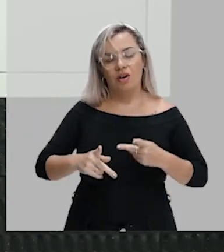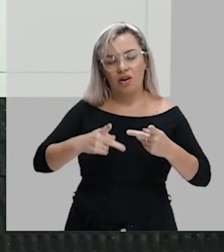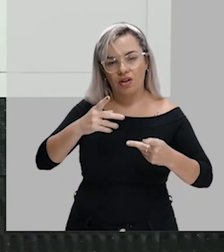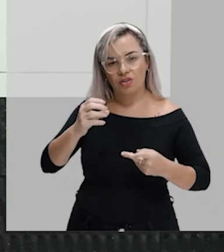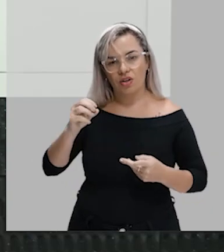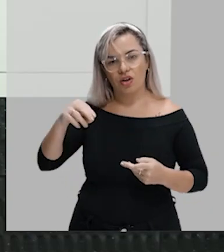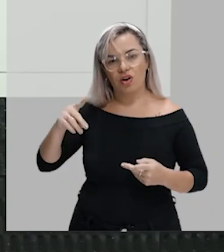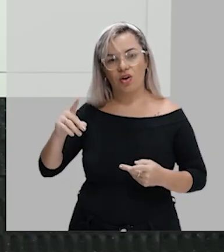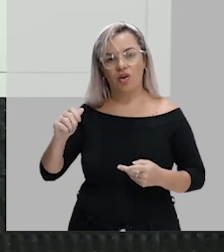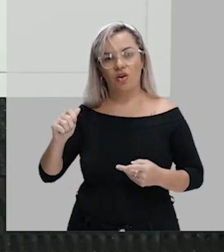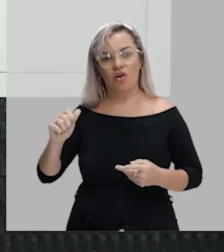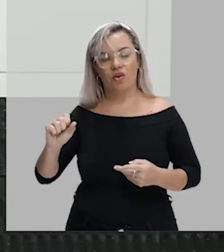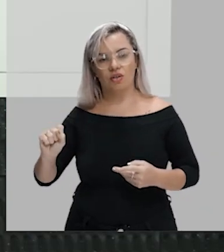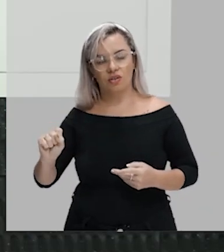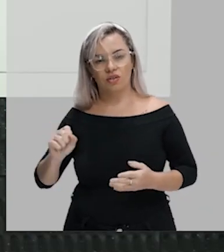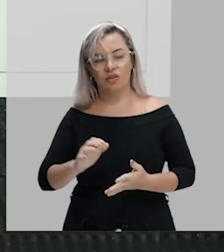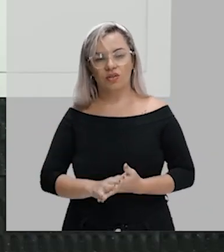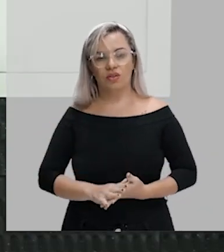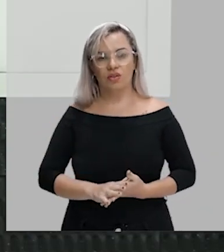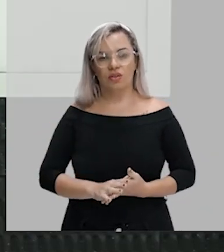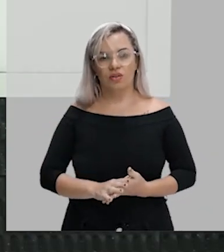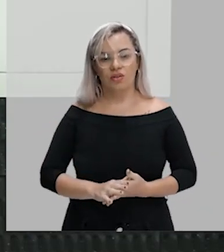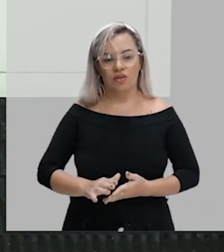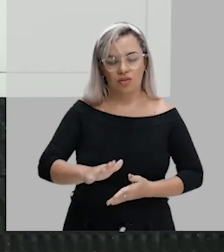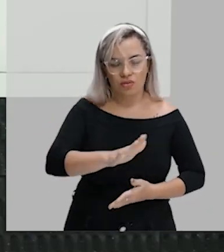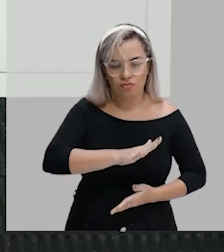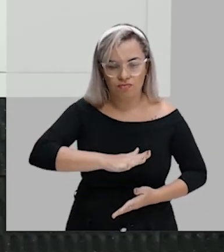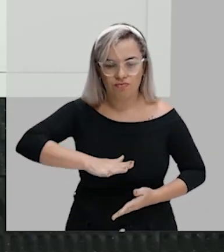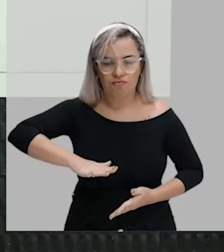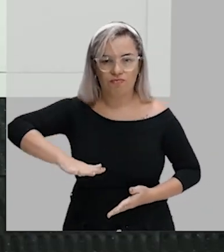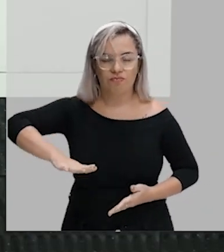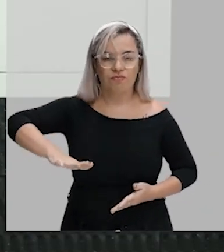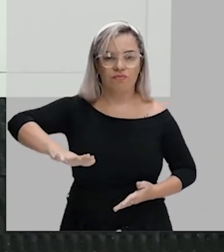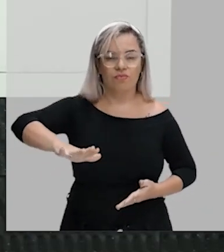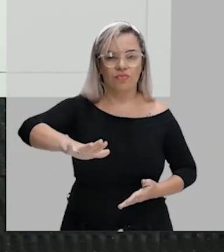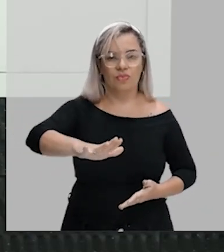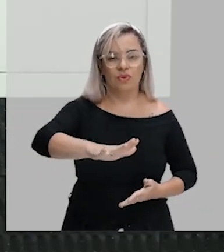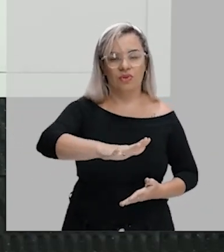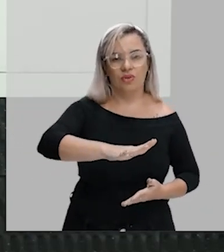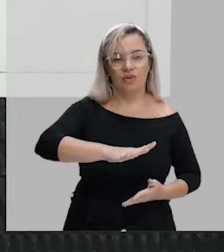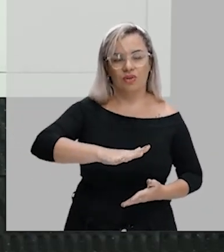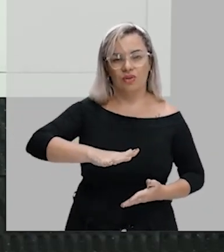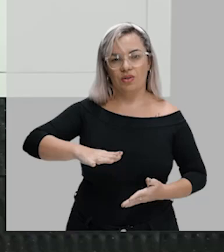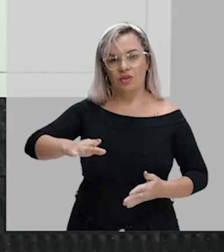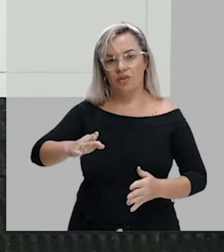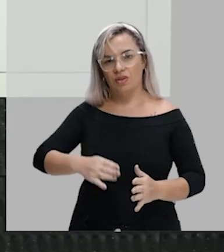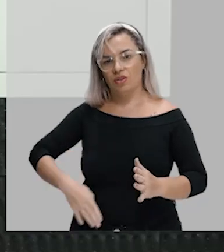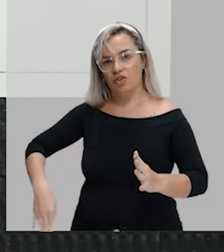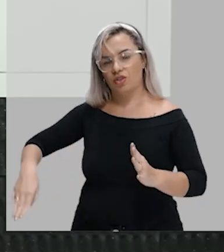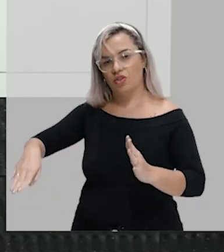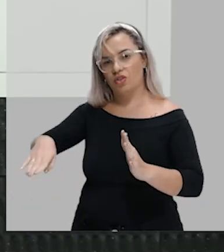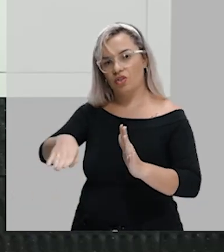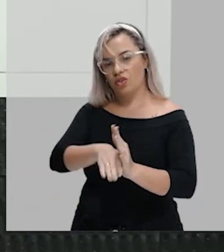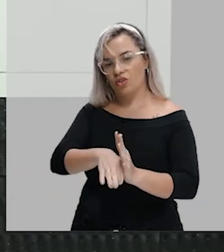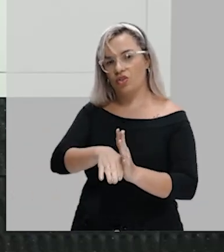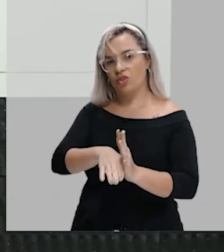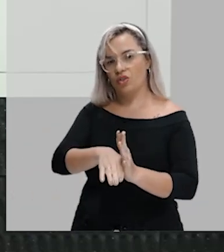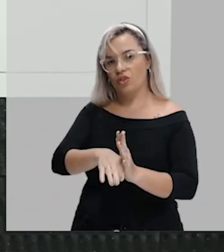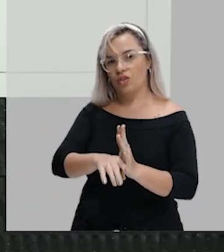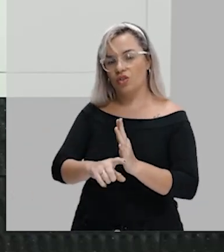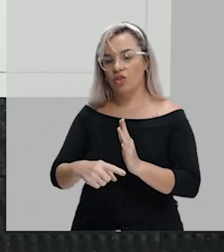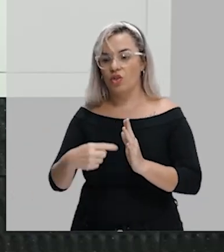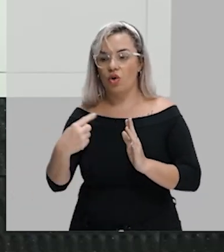emissora. Certo? Essa onda ela vai viajar por um espaço e vai chegar até a fonte receptora, né? Vai chegar